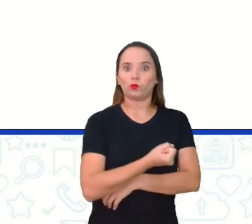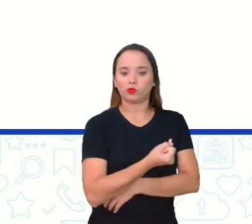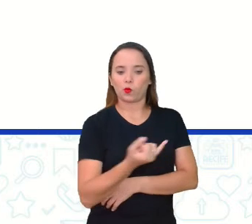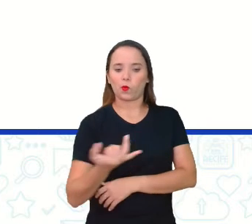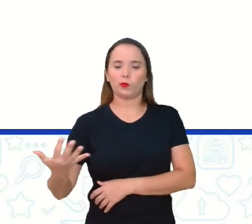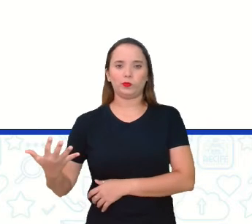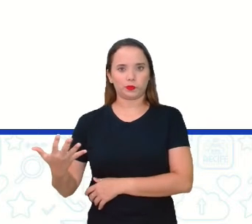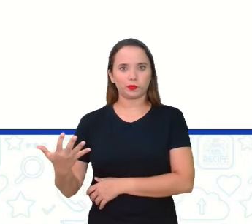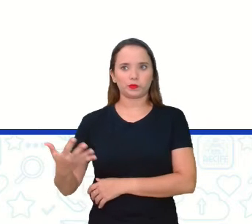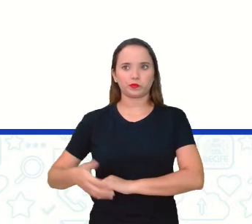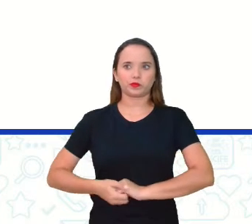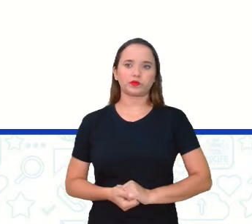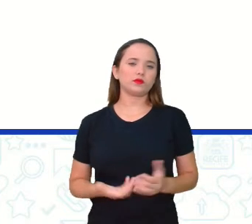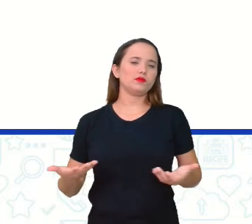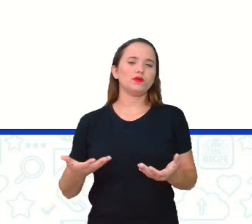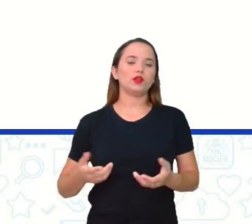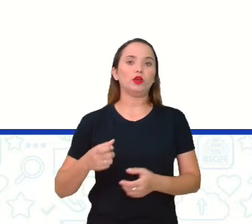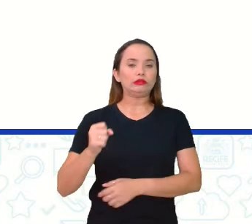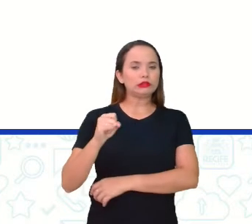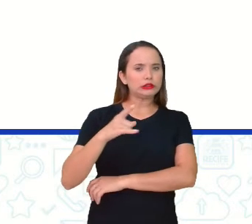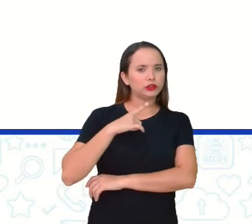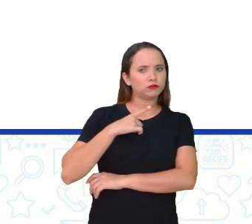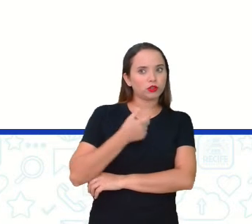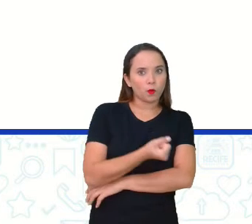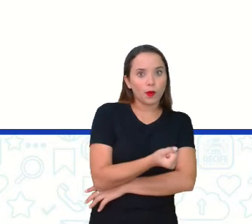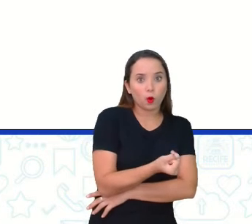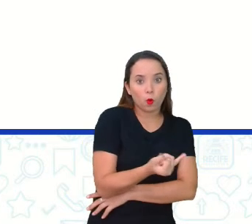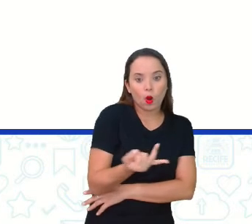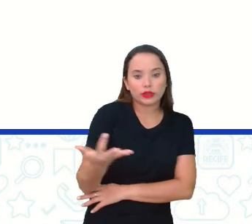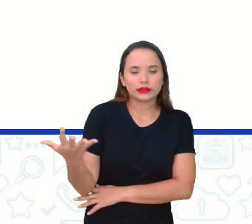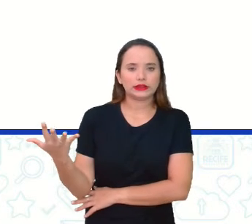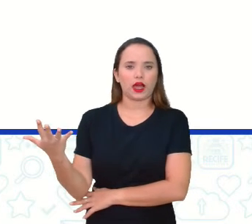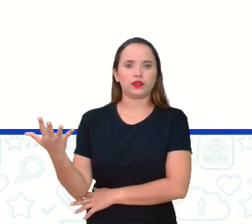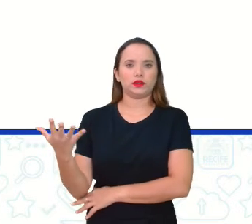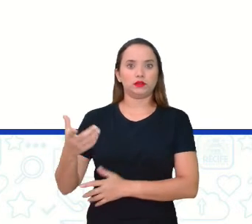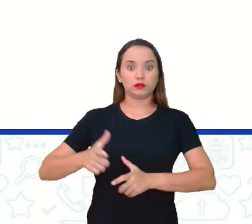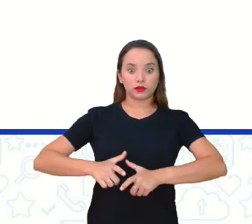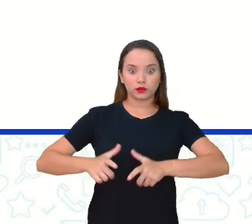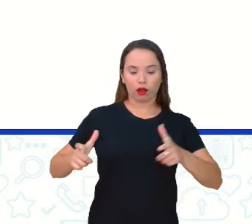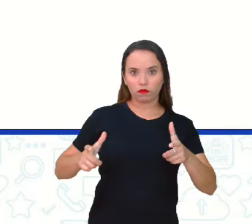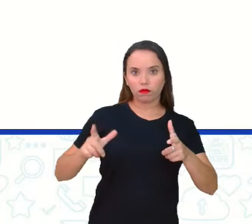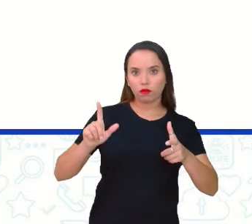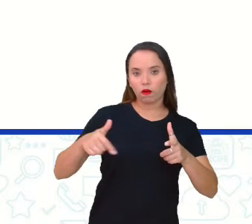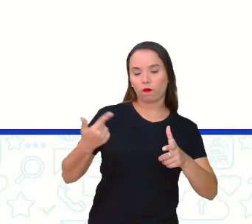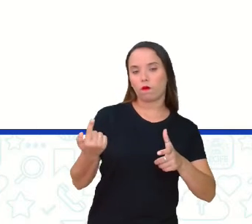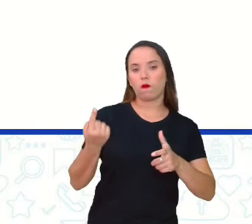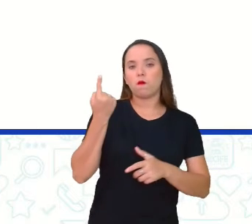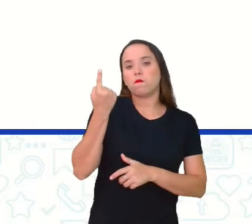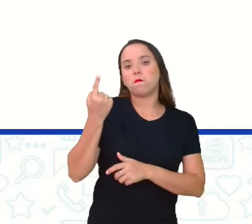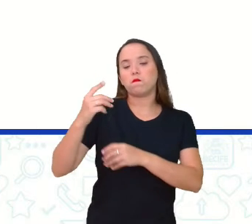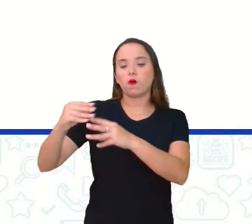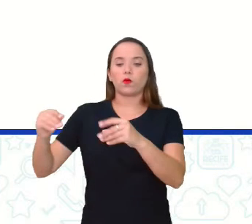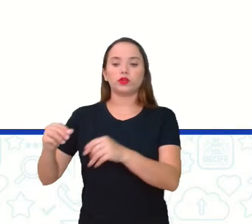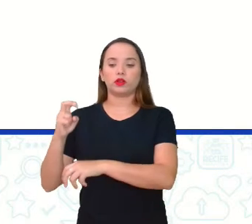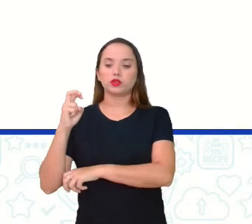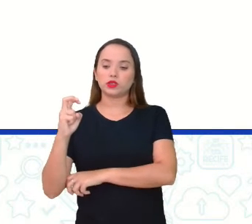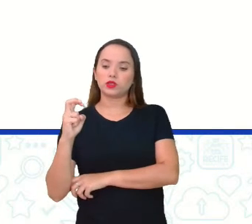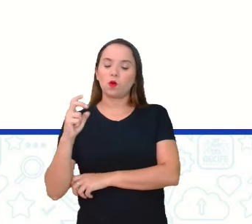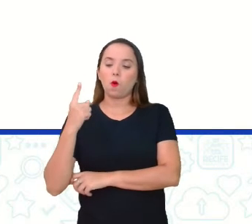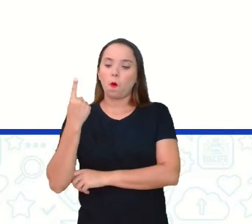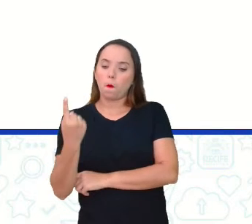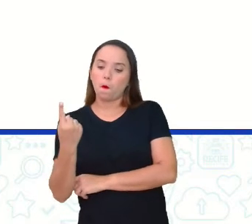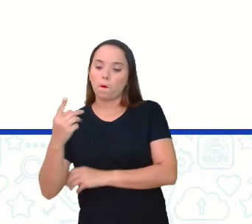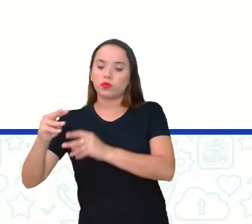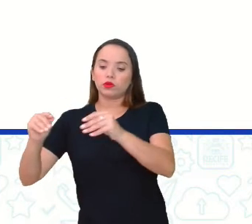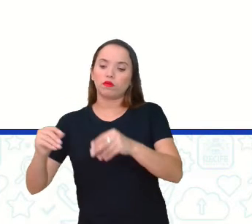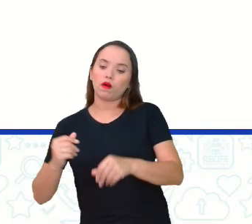daí, quando eu tenho uma quantidade muito grande, ou seja, eu comecei com uma quantidade de farinha para 5 pães, 2 quantidades de farinha